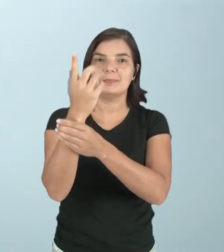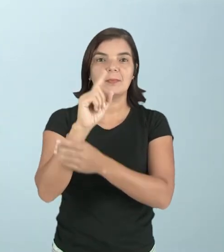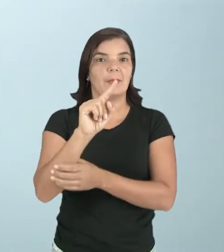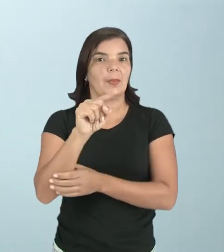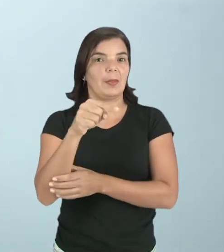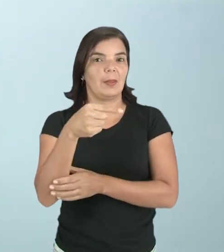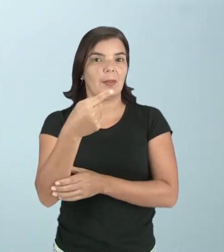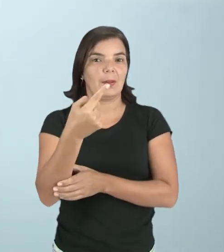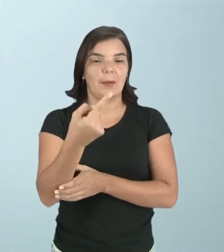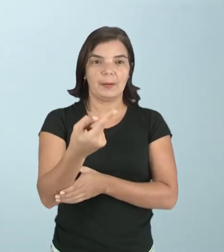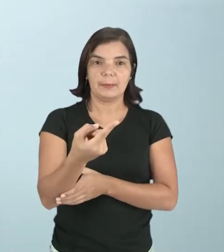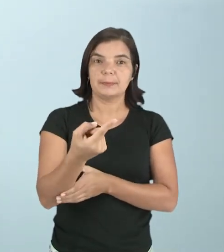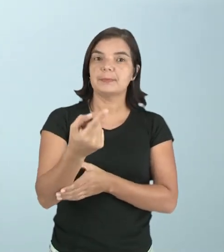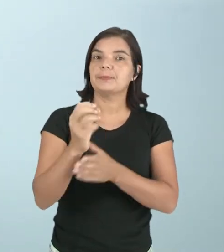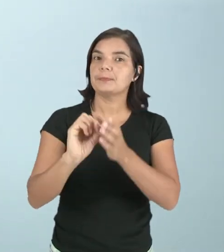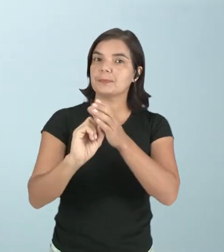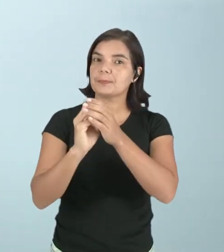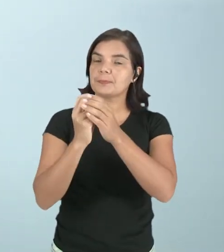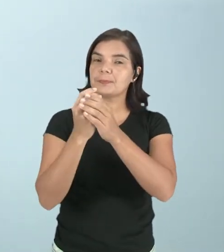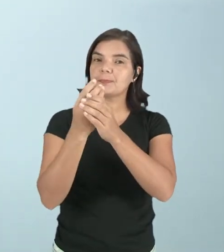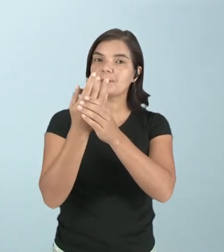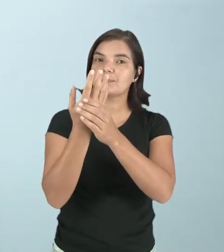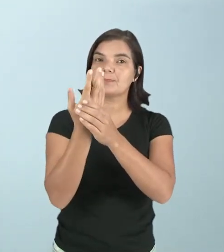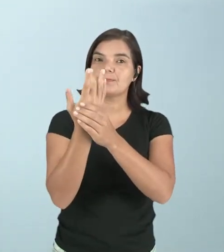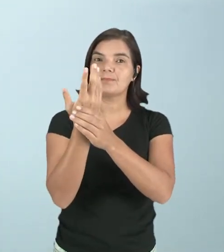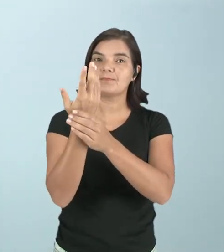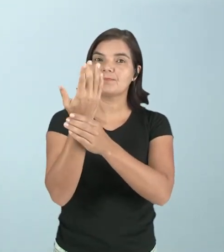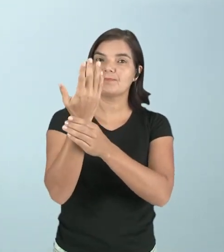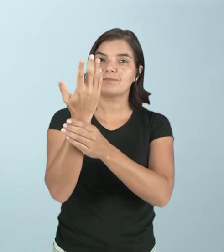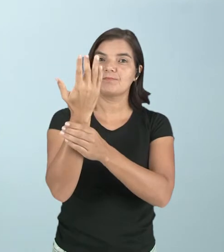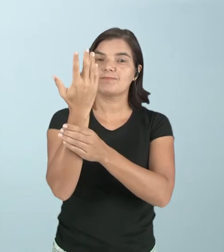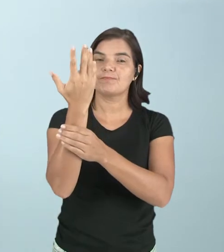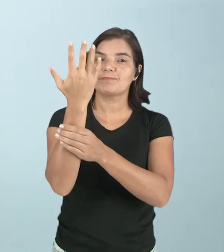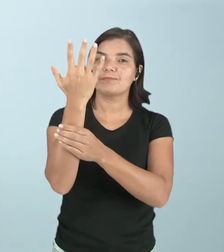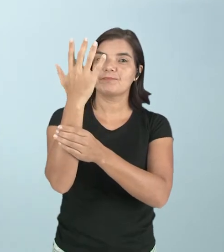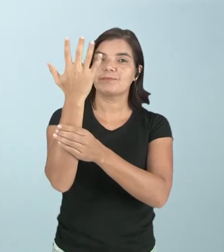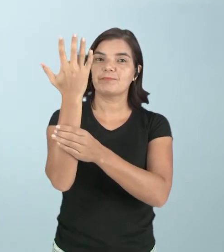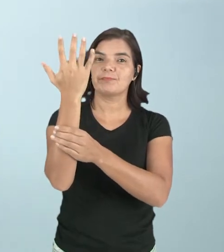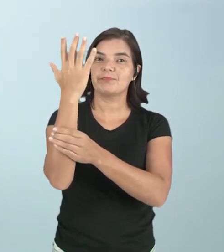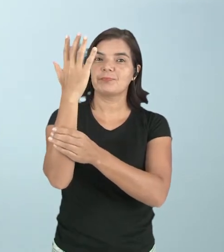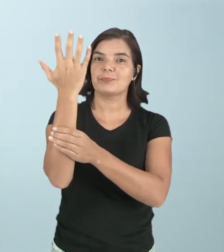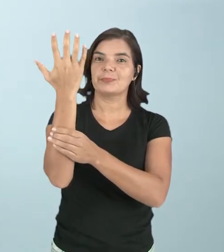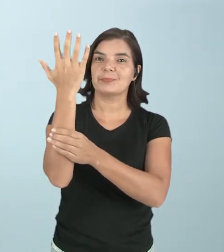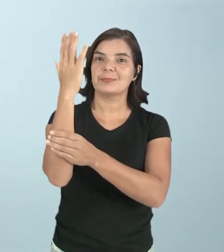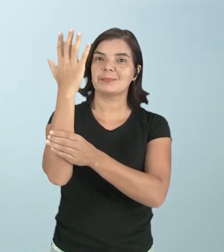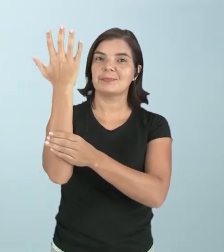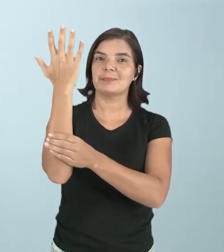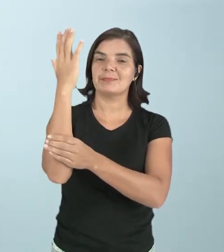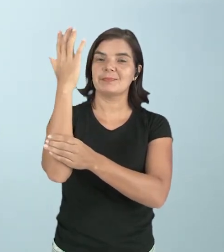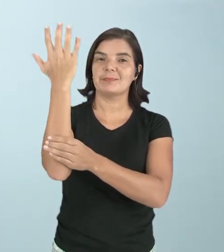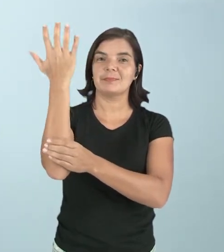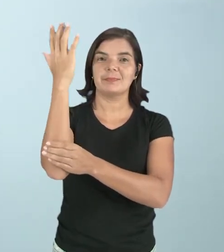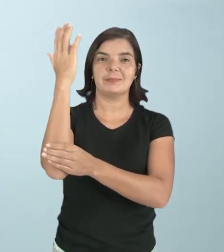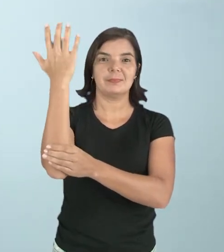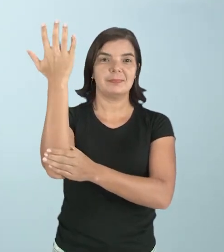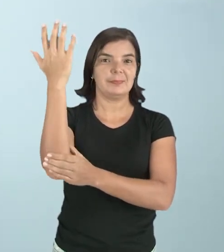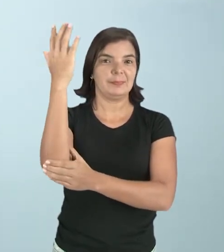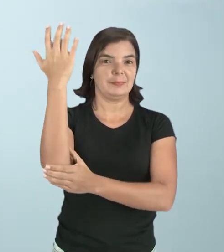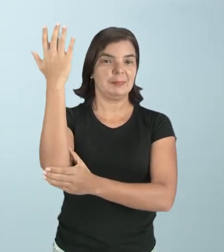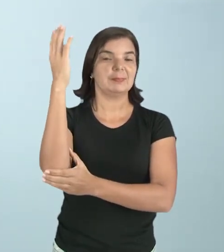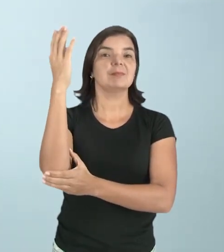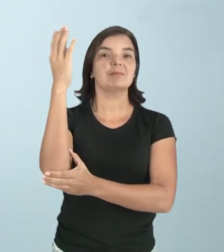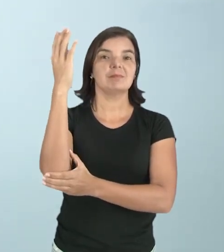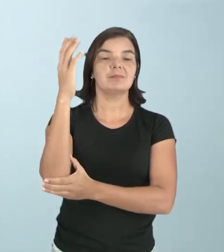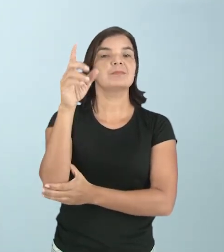Depois que ela nasce, ela começa a crescer. E esse crescimento vai se dando